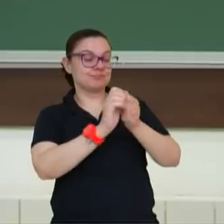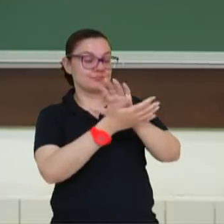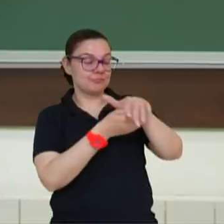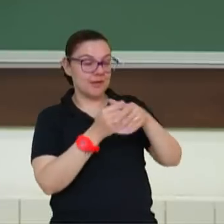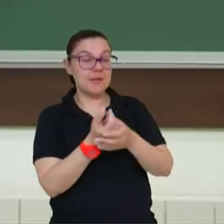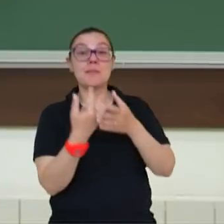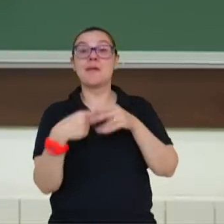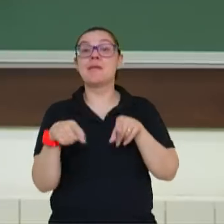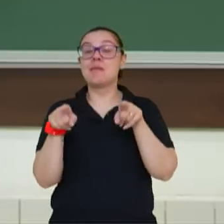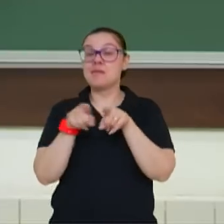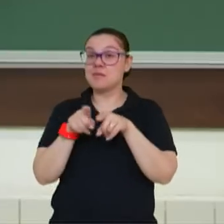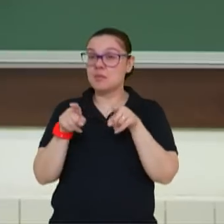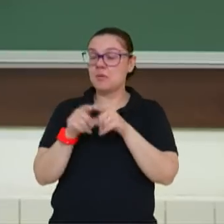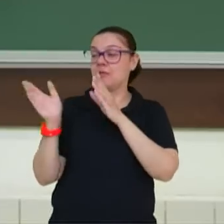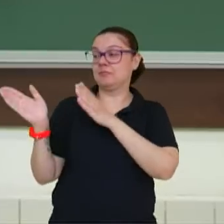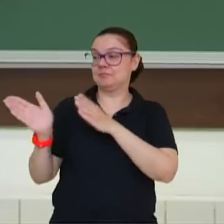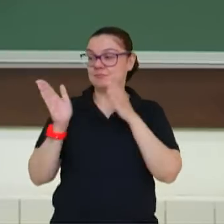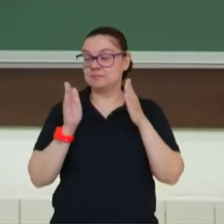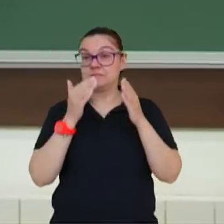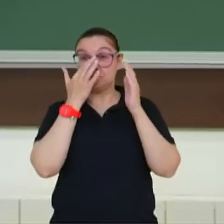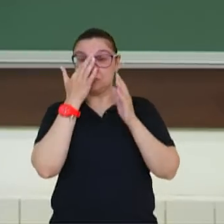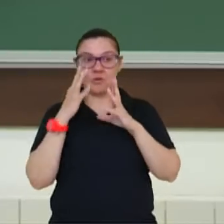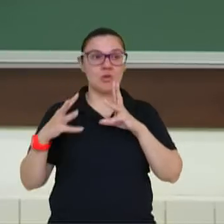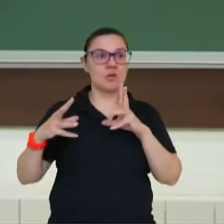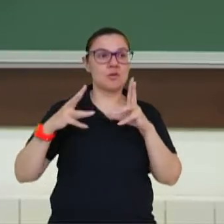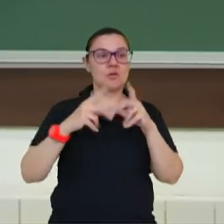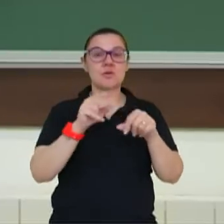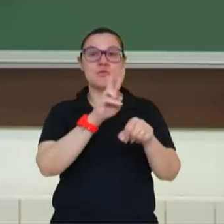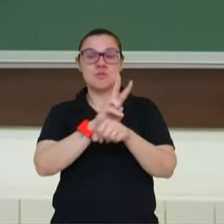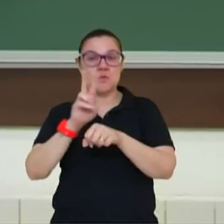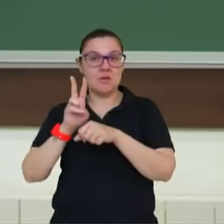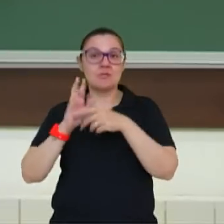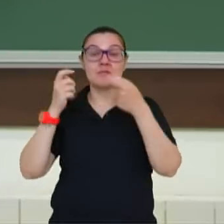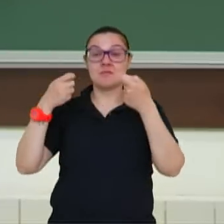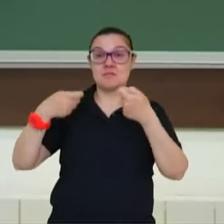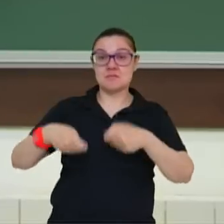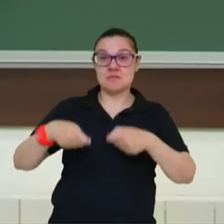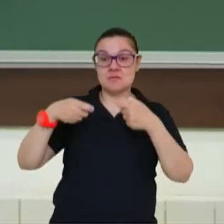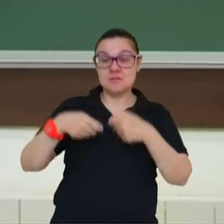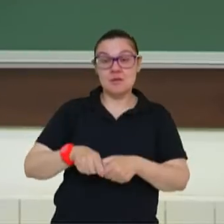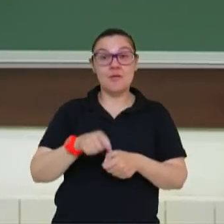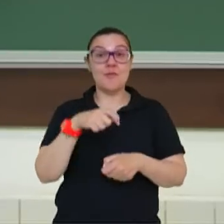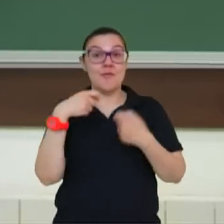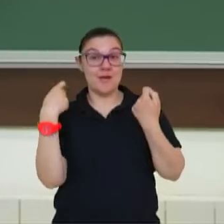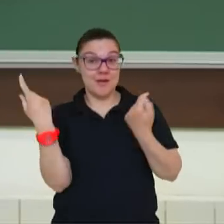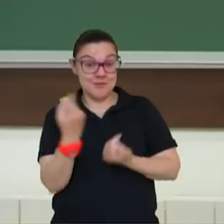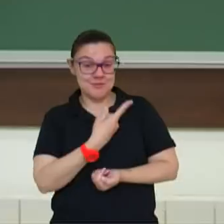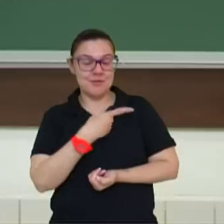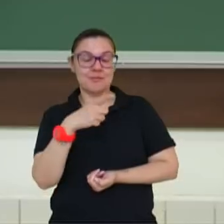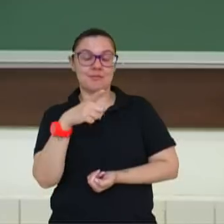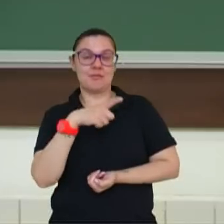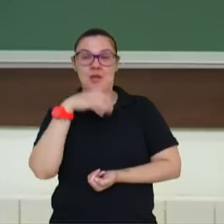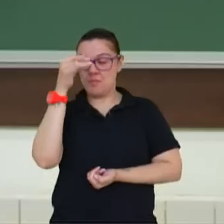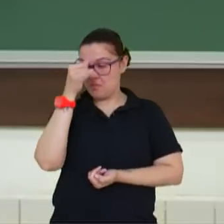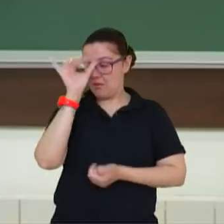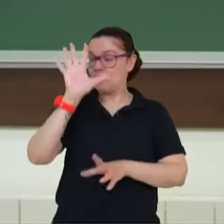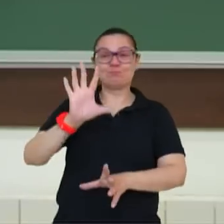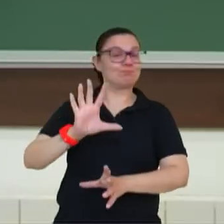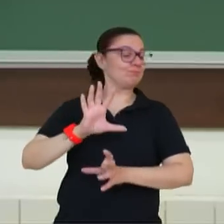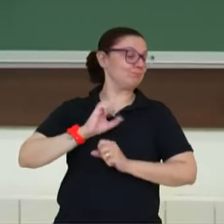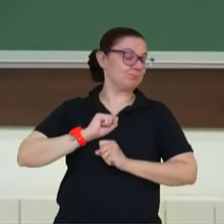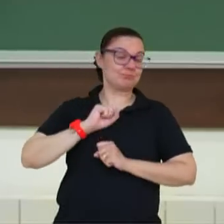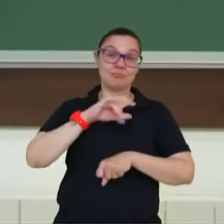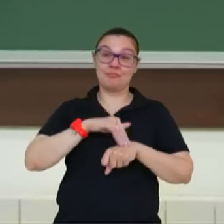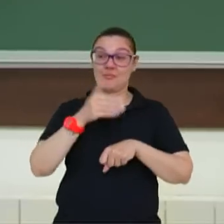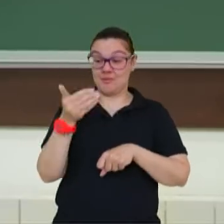e assim sucessivamente todos os cuidados necessários preventivos que nós temos para não sermos